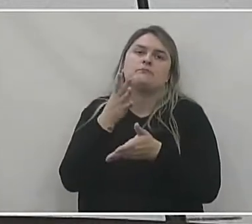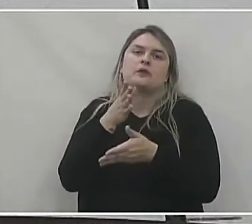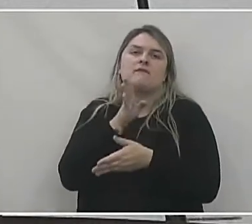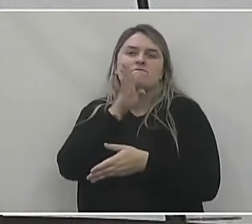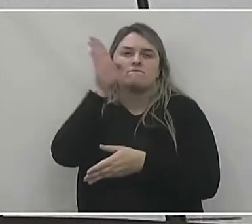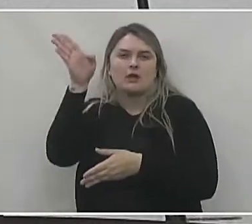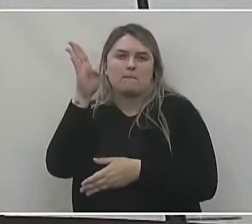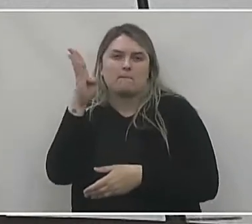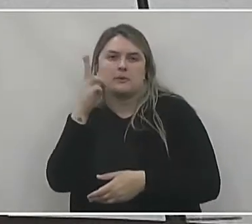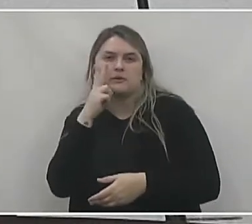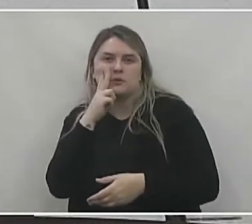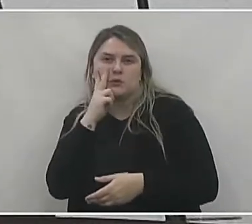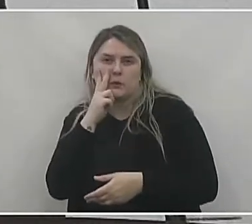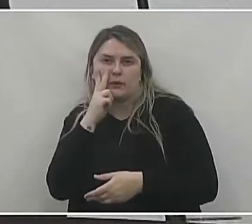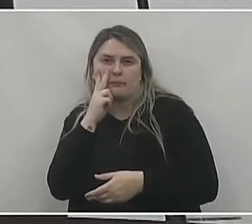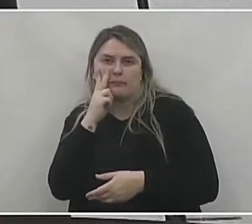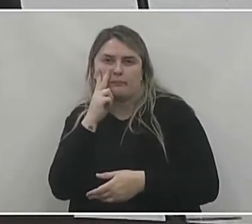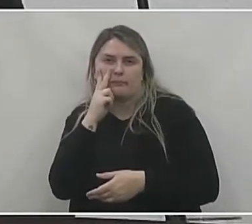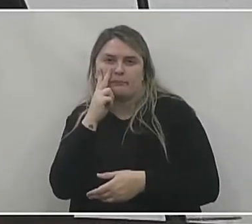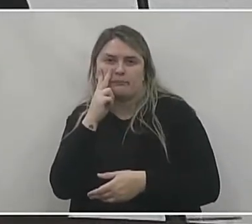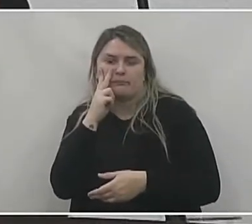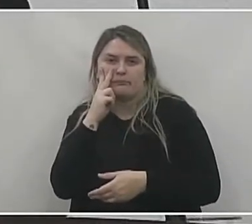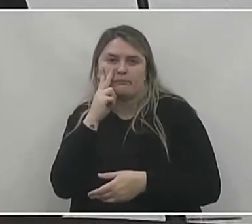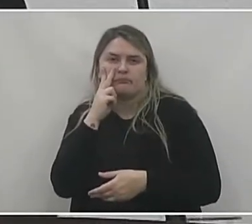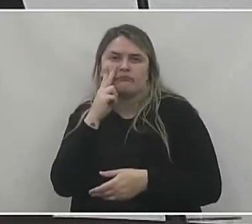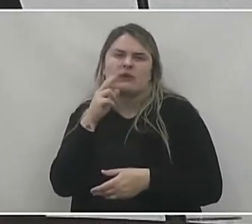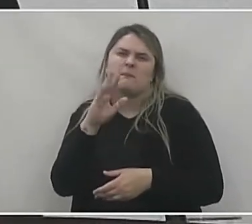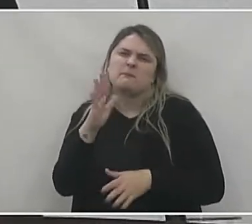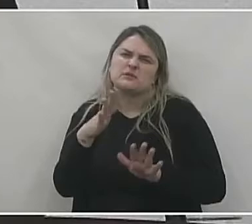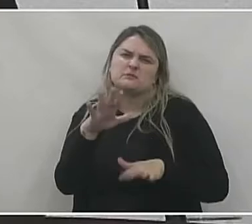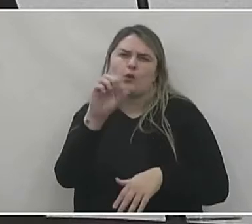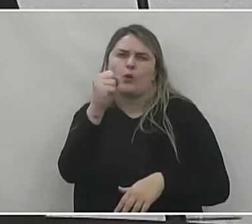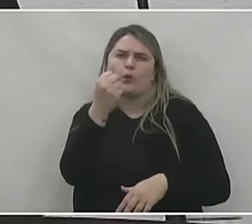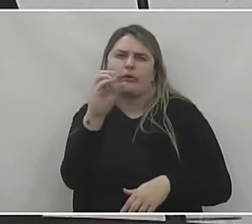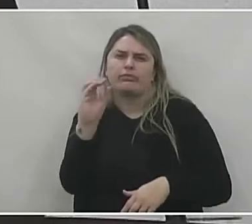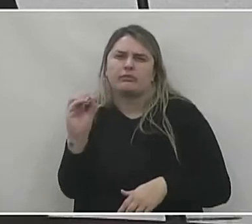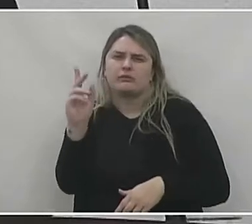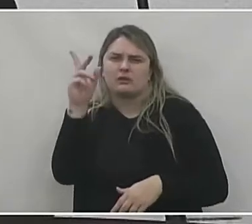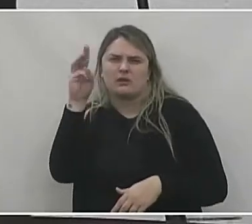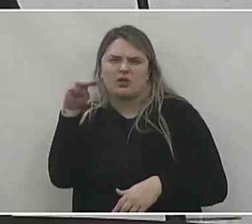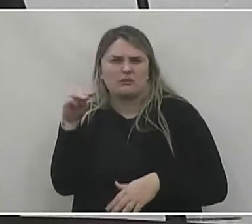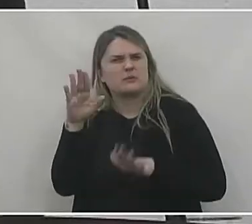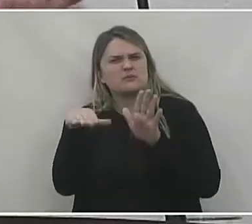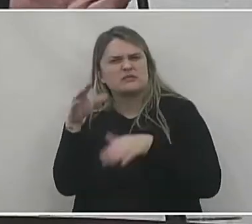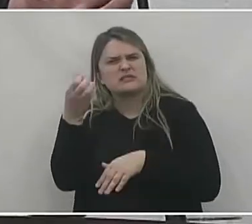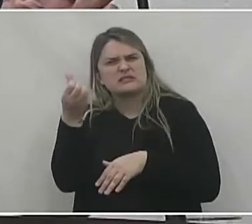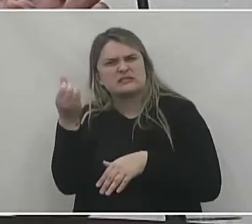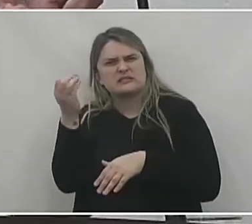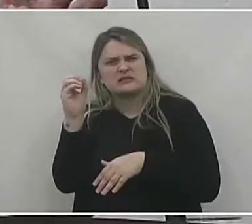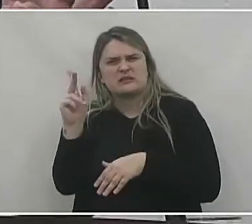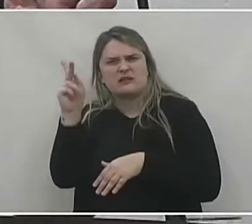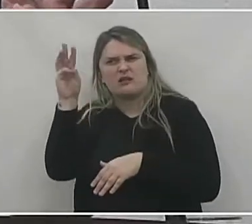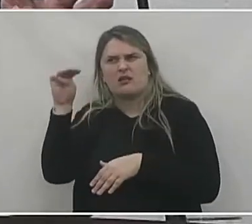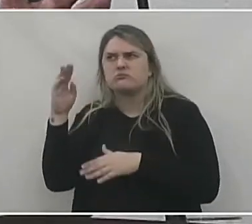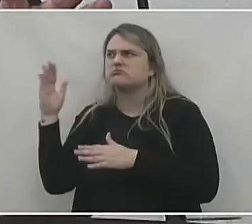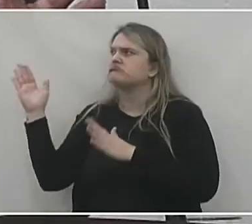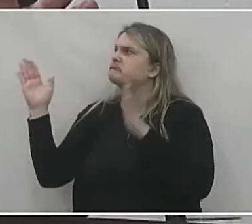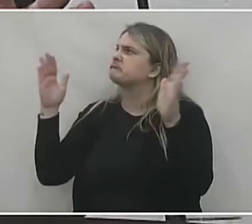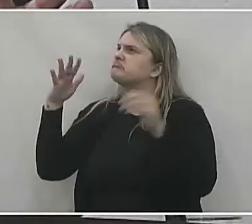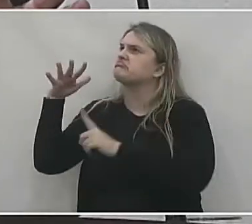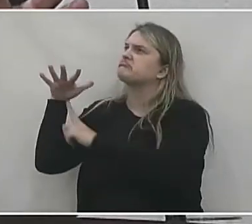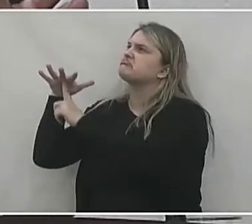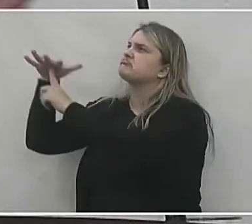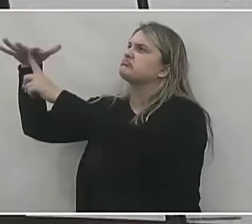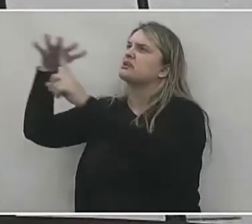a Bituruna, você pega 80 quilômetros, pelo menos 60 quilômetros dos dois lados é só